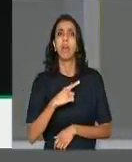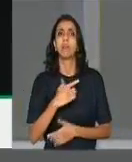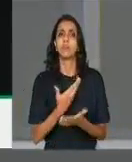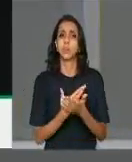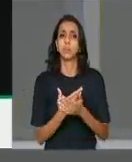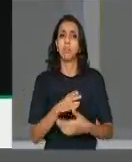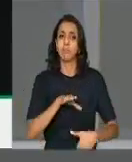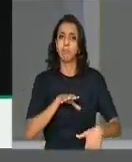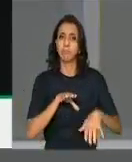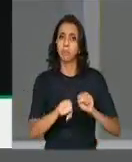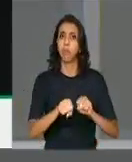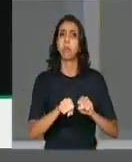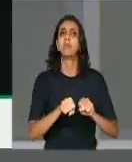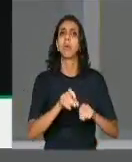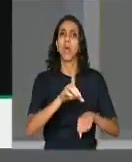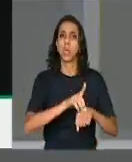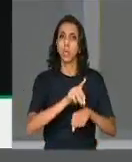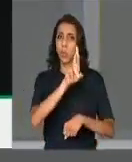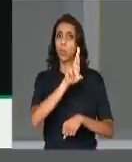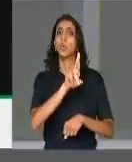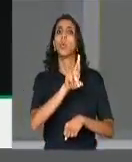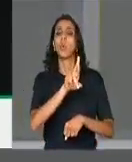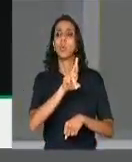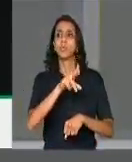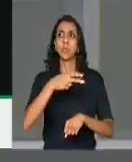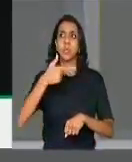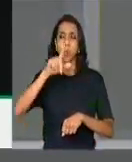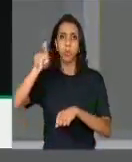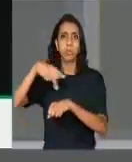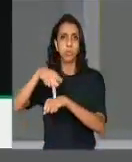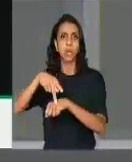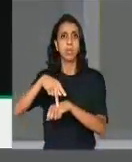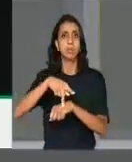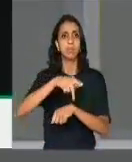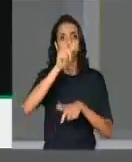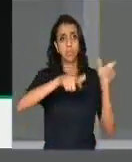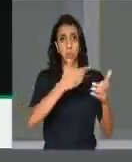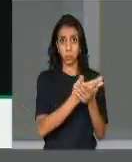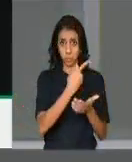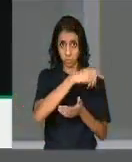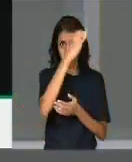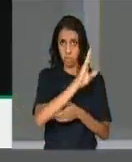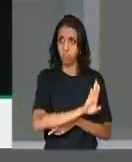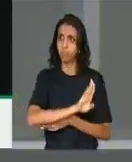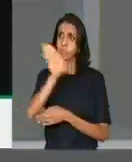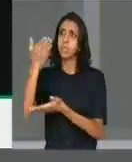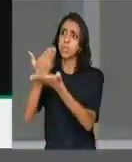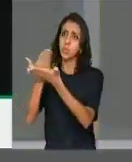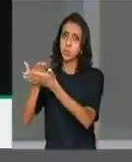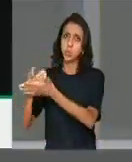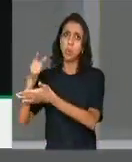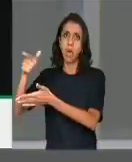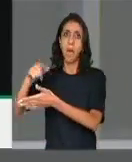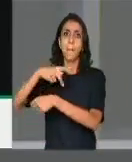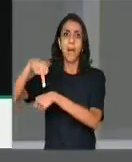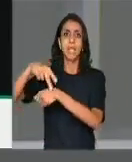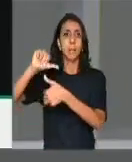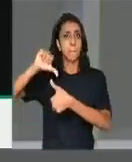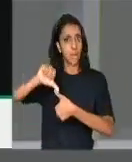formação no nível doutoral em países da América Central. E há, naturalmente,